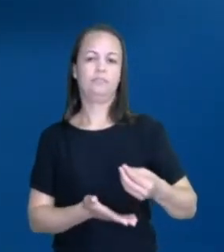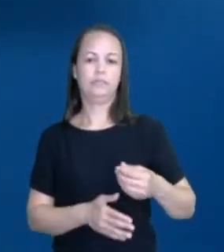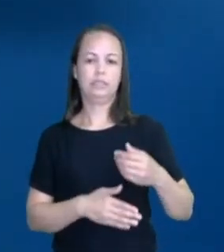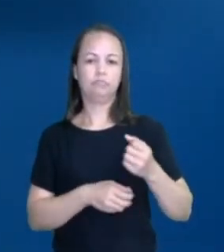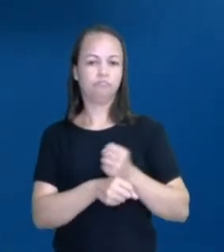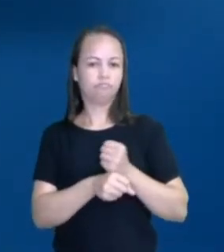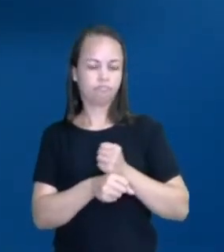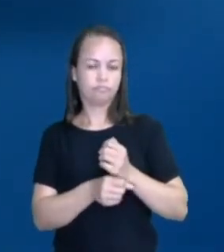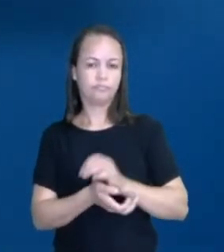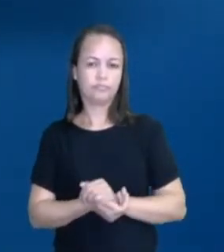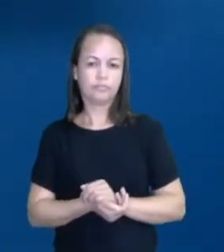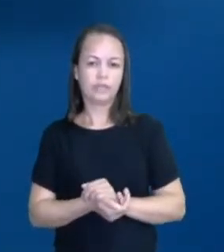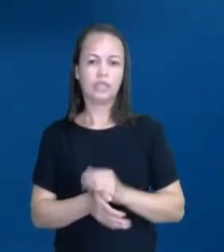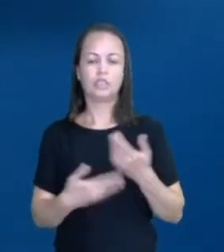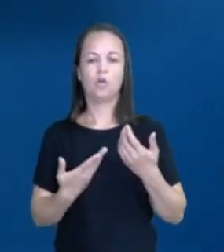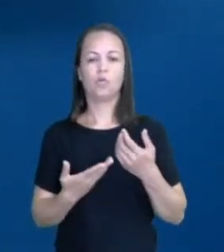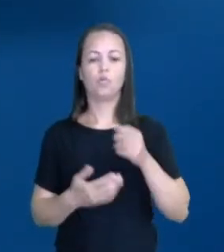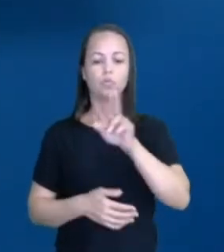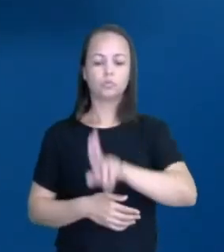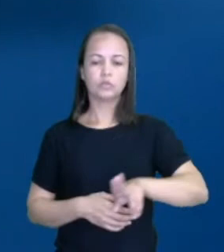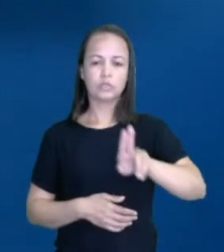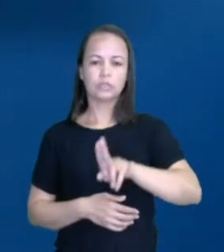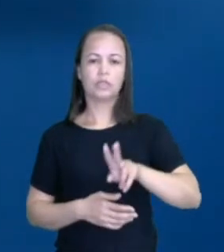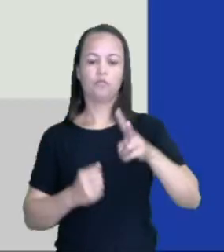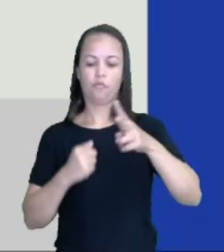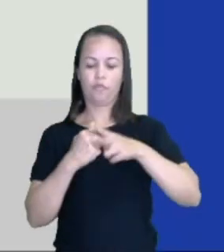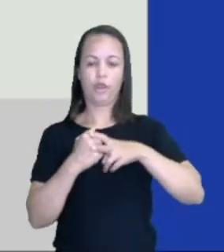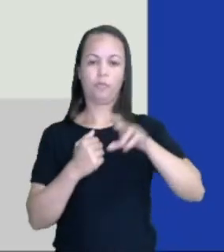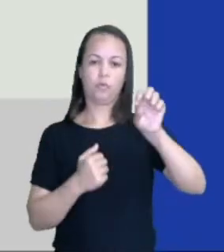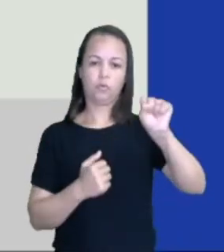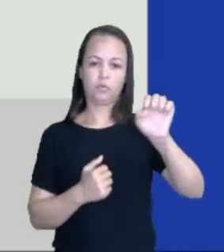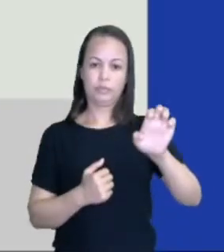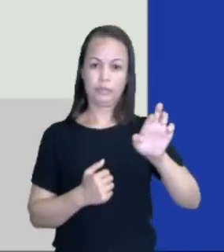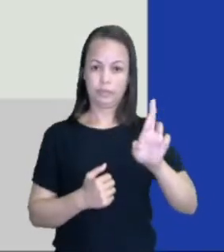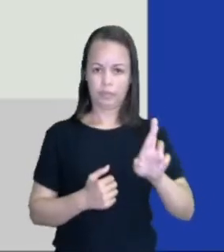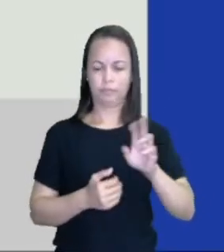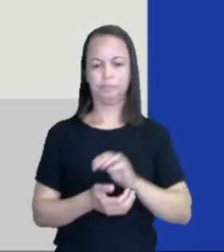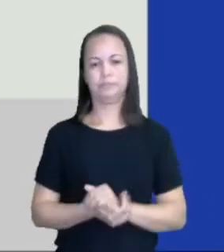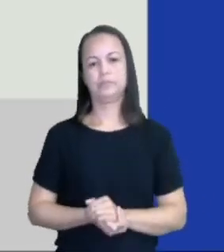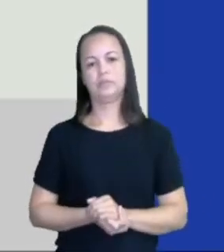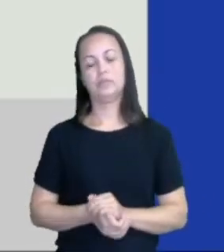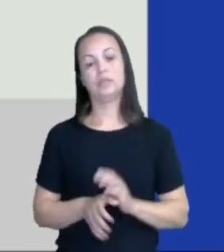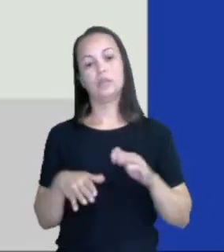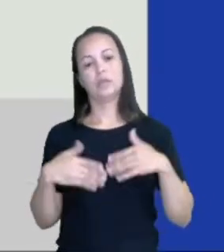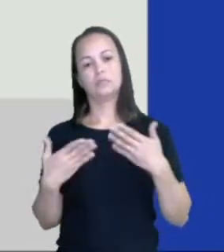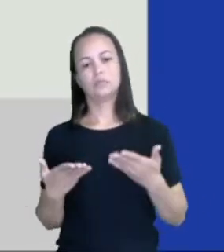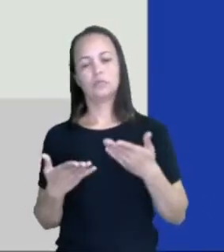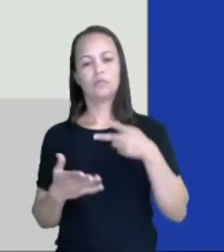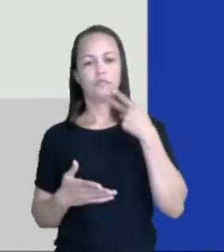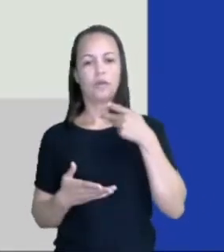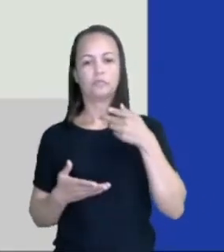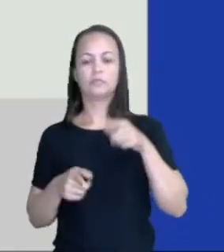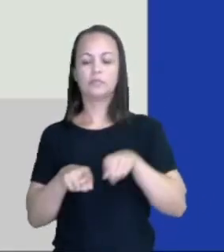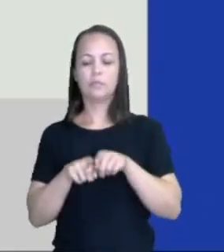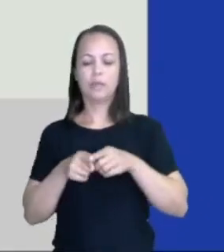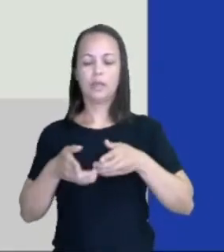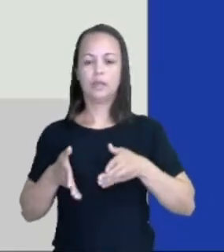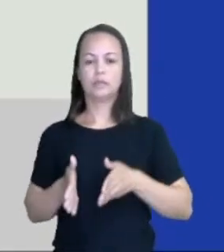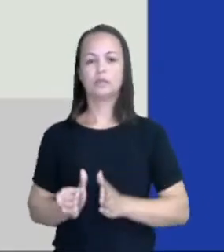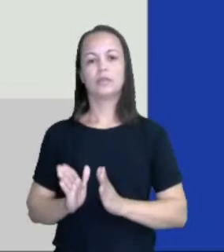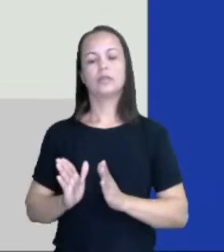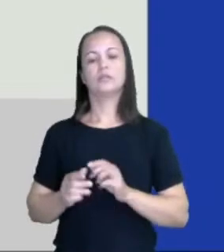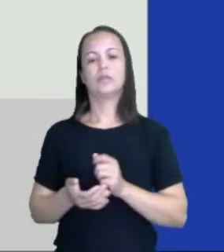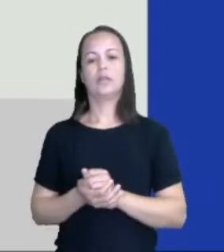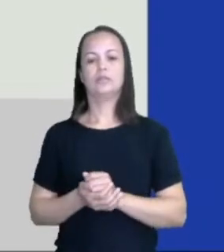verbo ser para indicar. A mesma coisa quando eu vou falar da minha nacionalidade. Eu sou